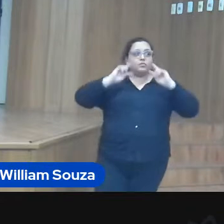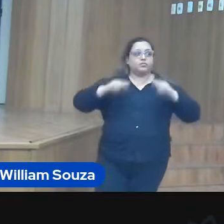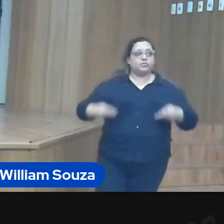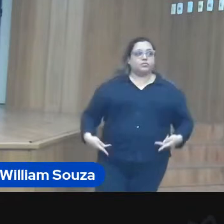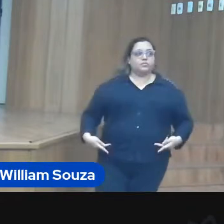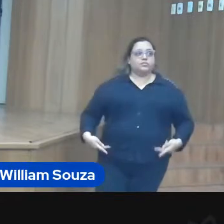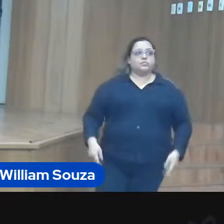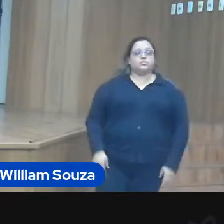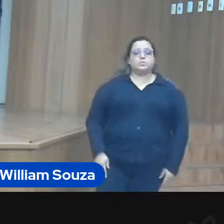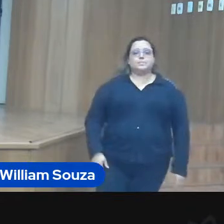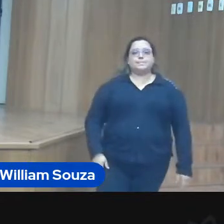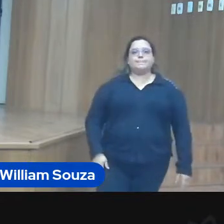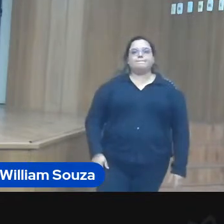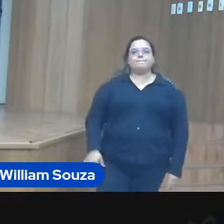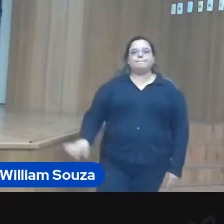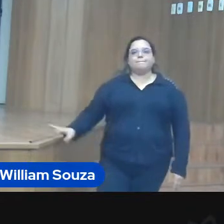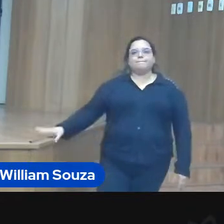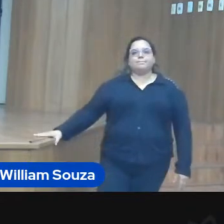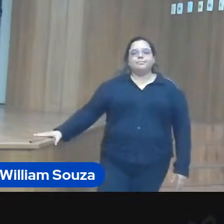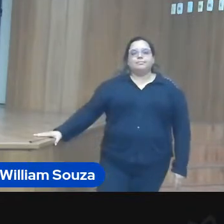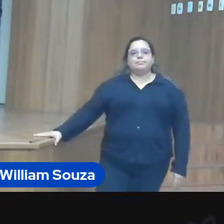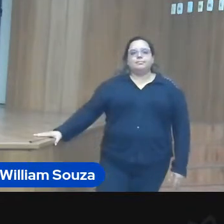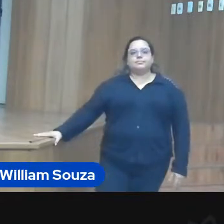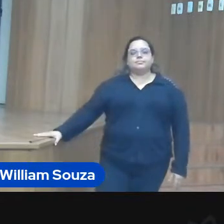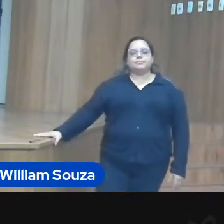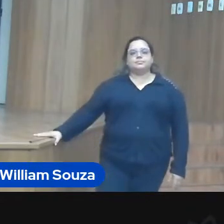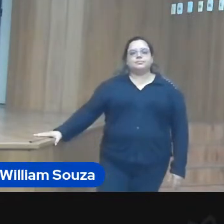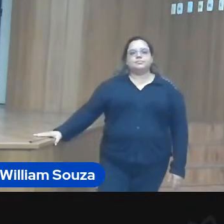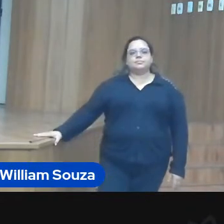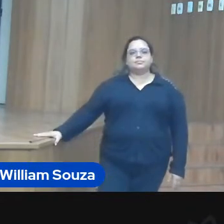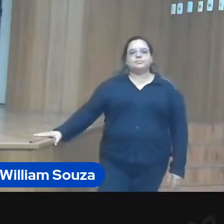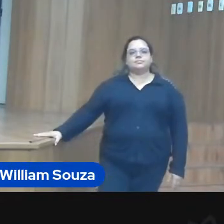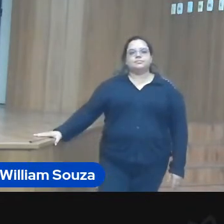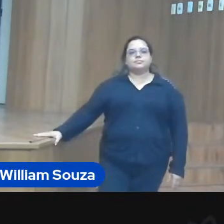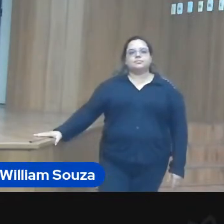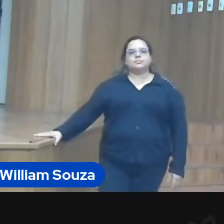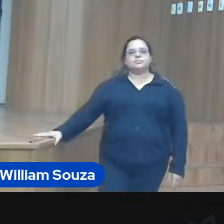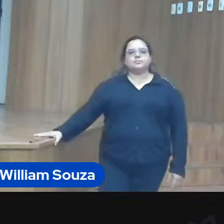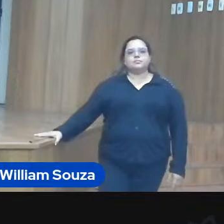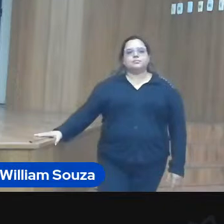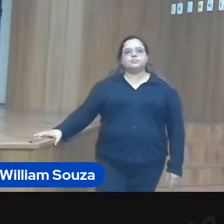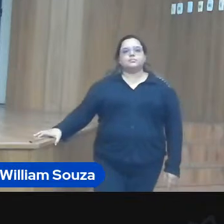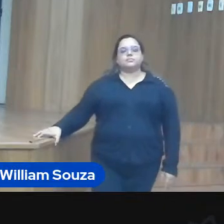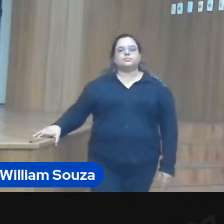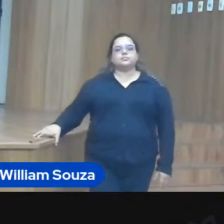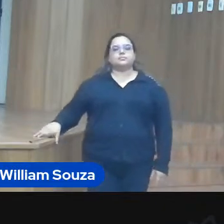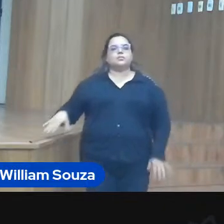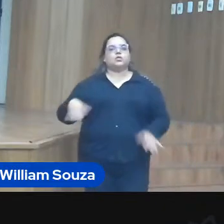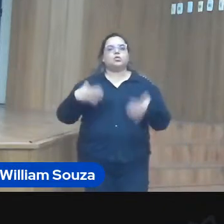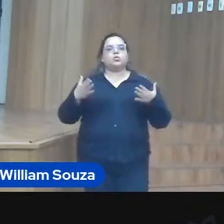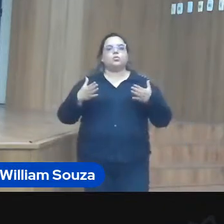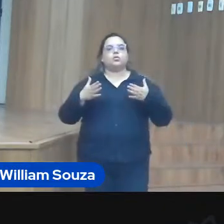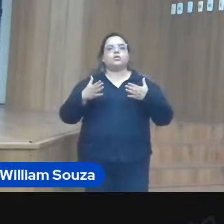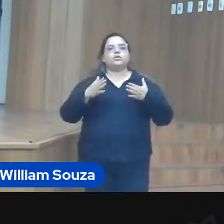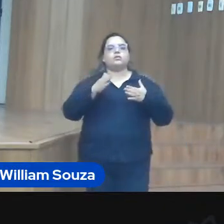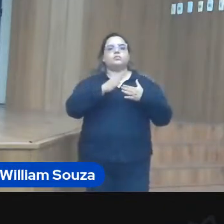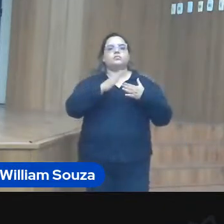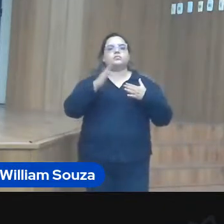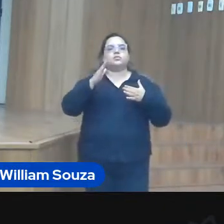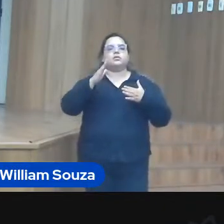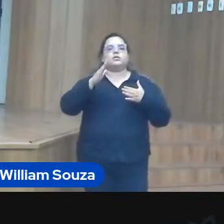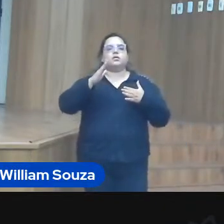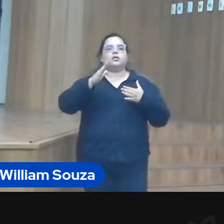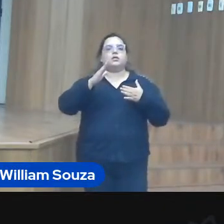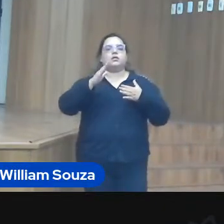a sua pergunta sobre a questão de o que aconteceu na década de 90 que fez isso tudo explodir, pois